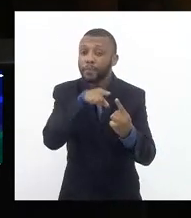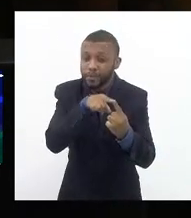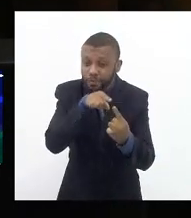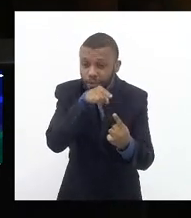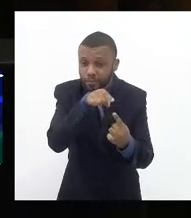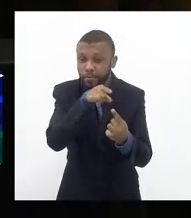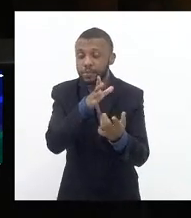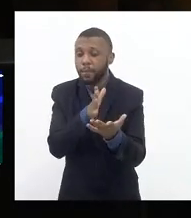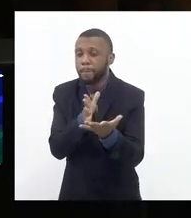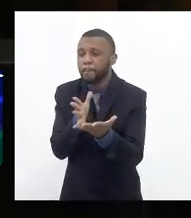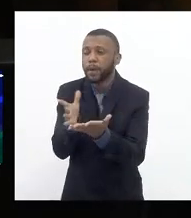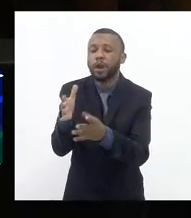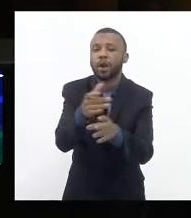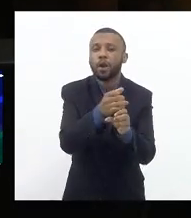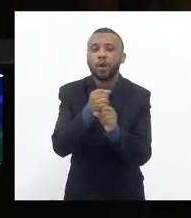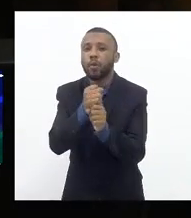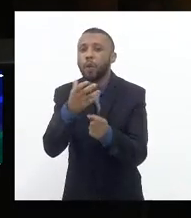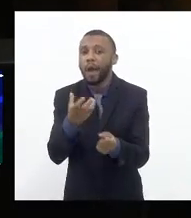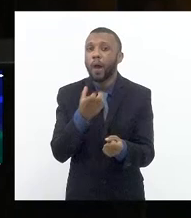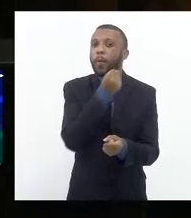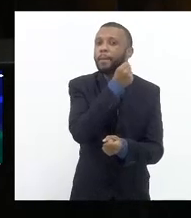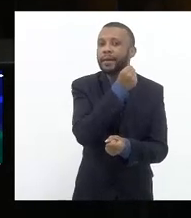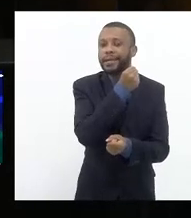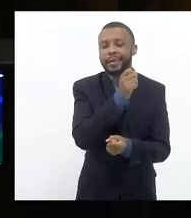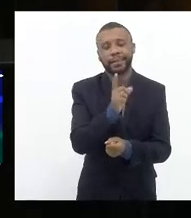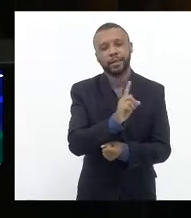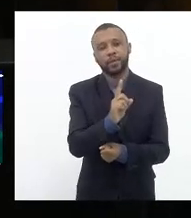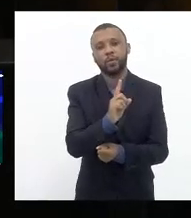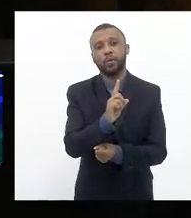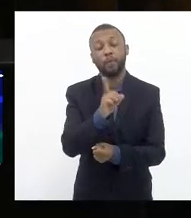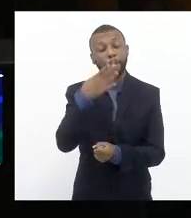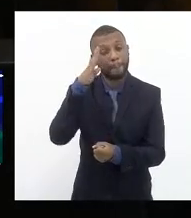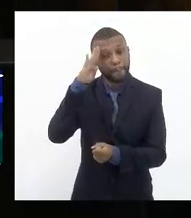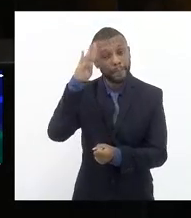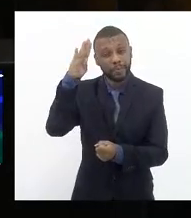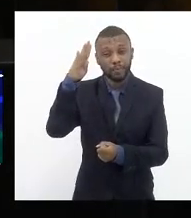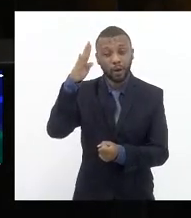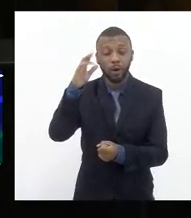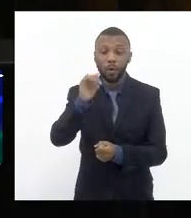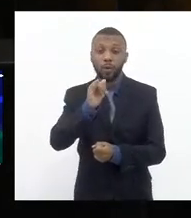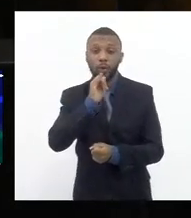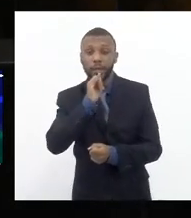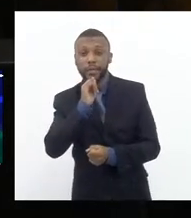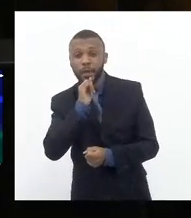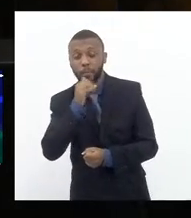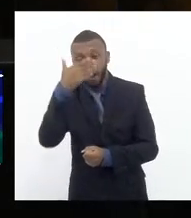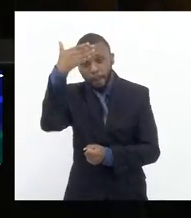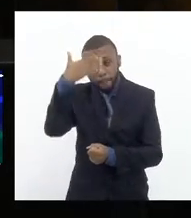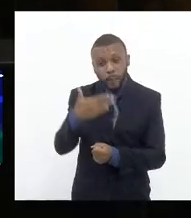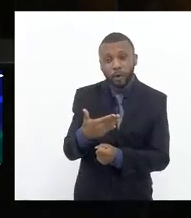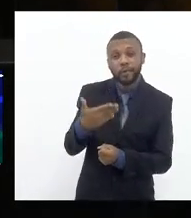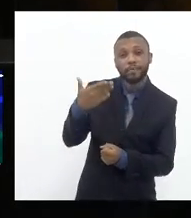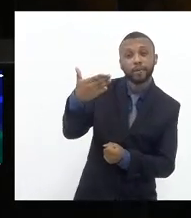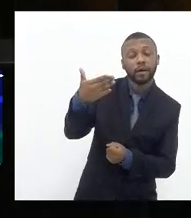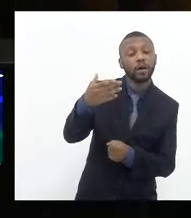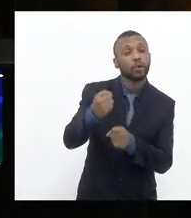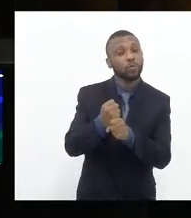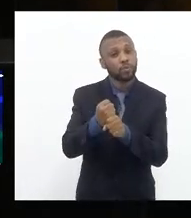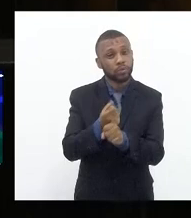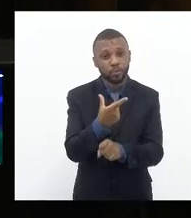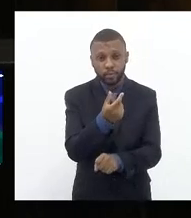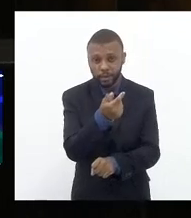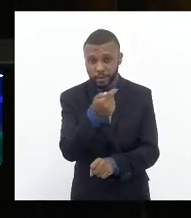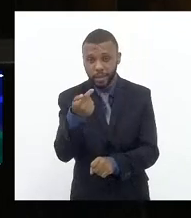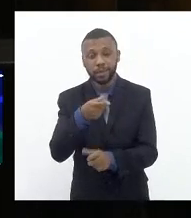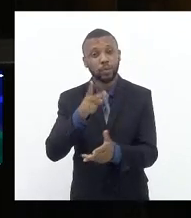não recupera as contas públicas do Estado. O maior exemplo disso é que, em 2017, quando o Estado adentrou pela primeira